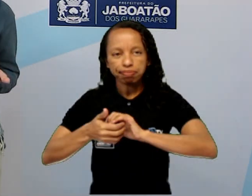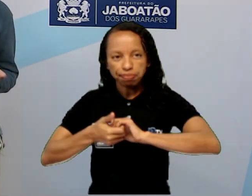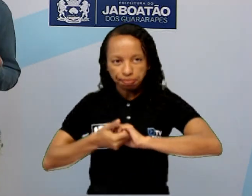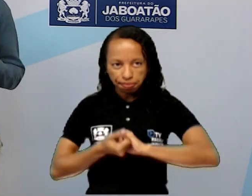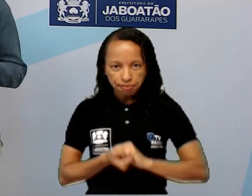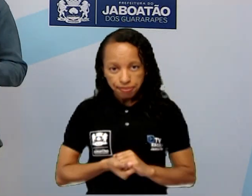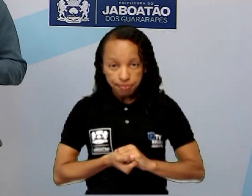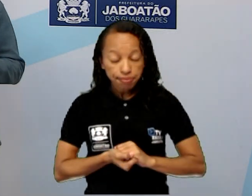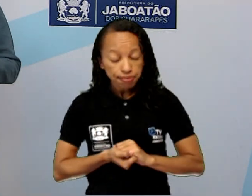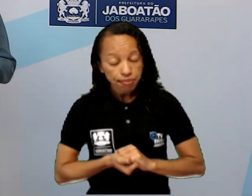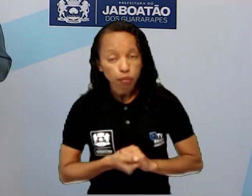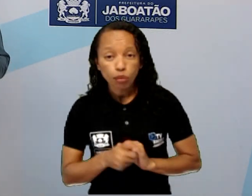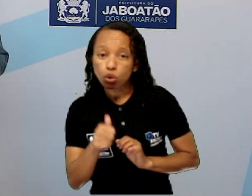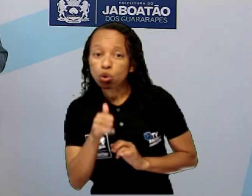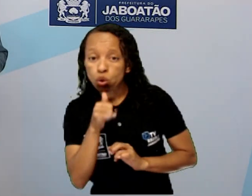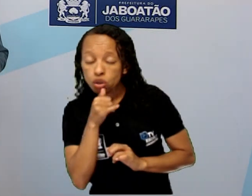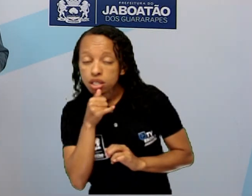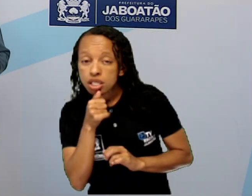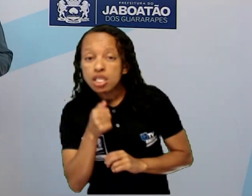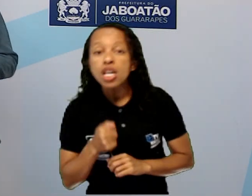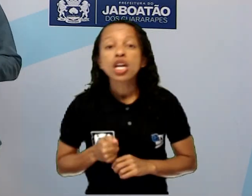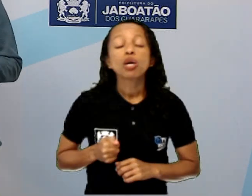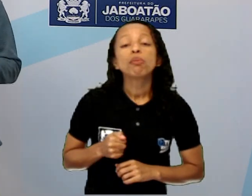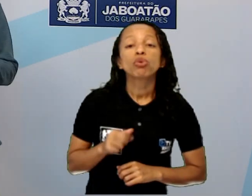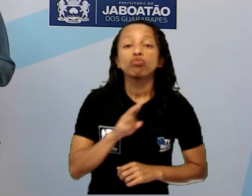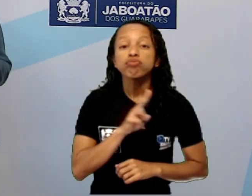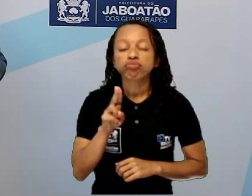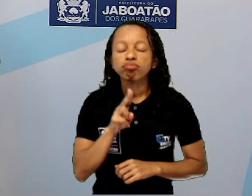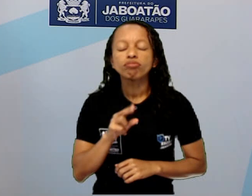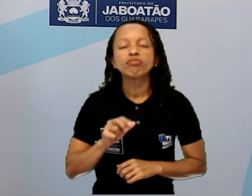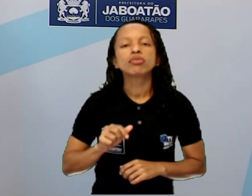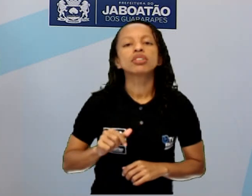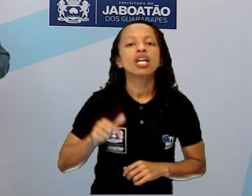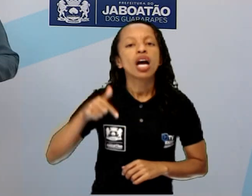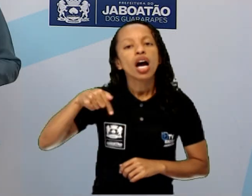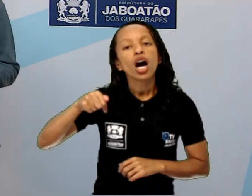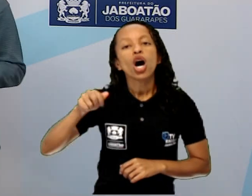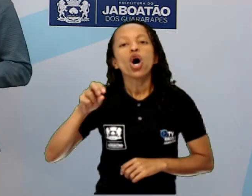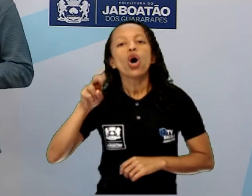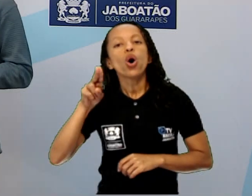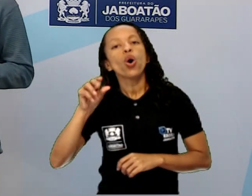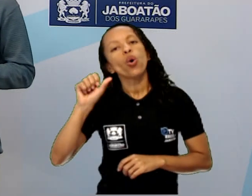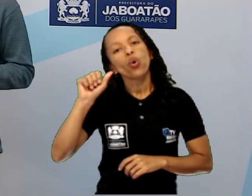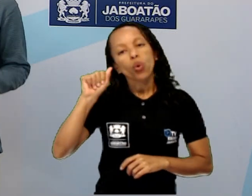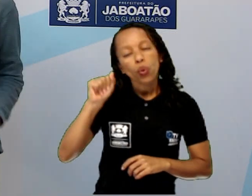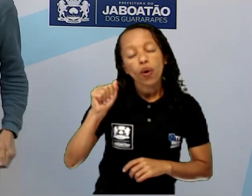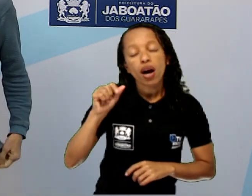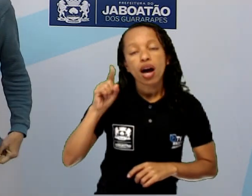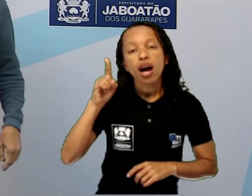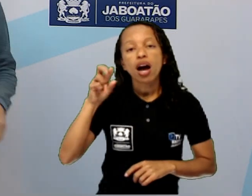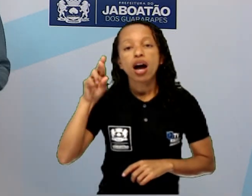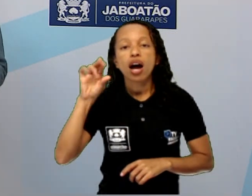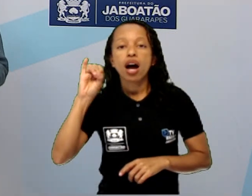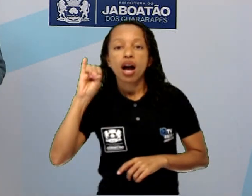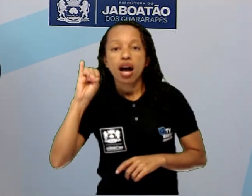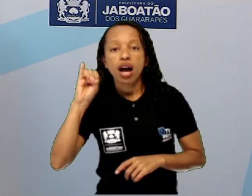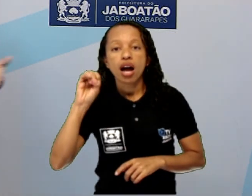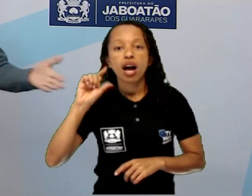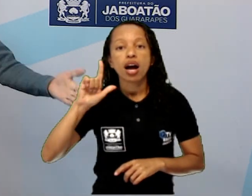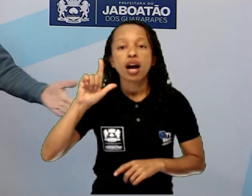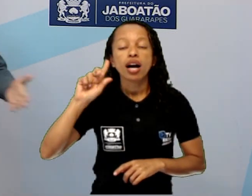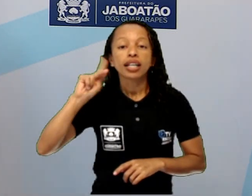trouxe para os desfiles de escola de samba, o Festival de Parintins lá do Boi Bumbá e a quadrilha